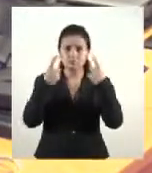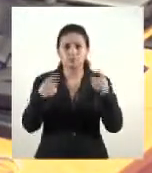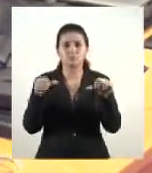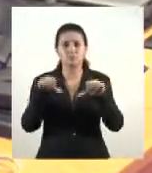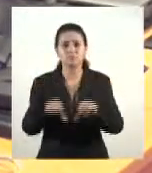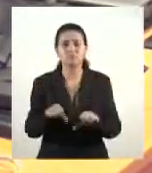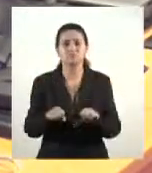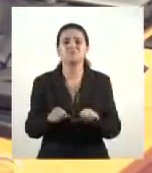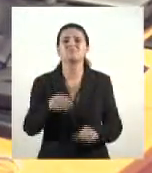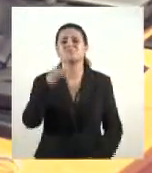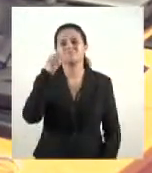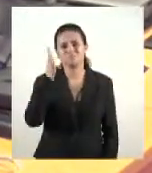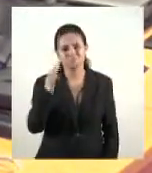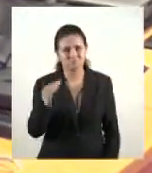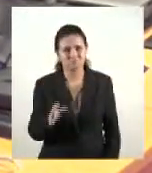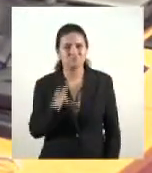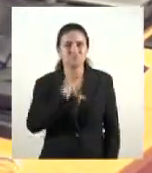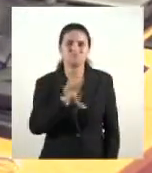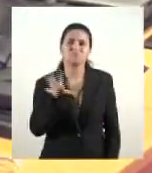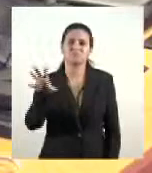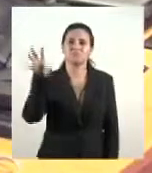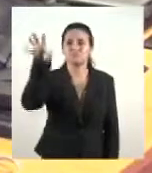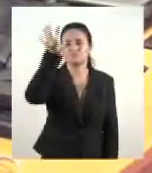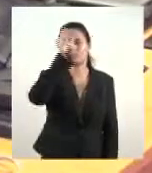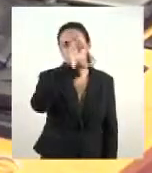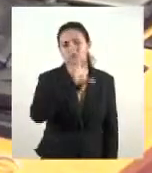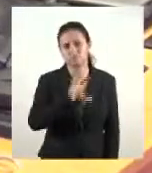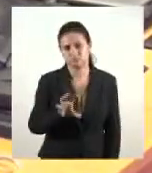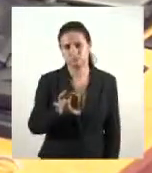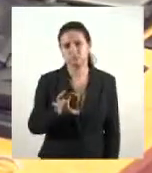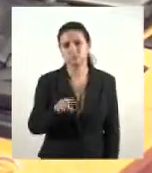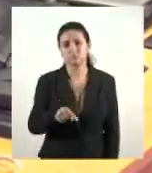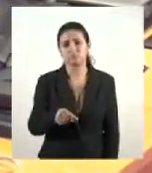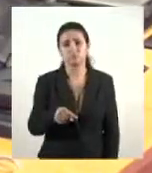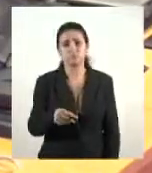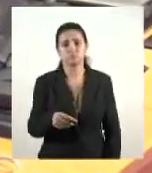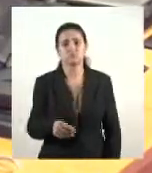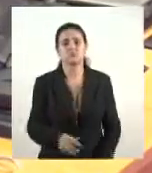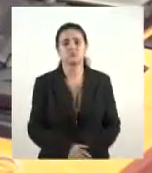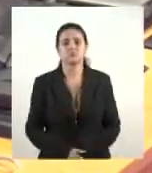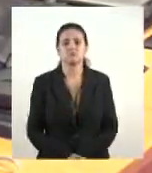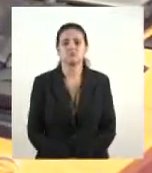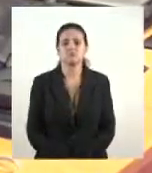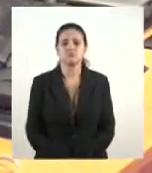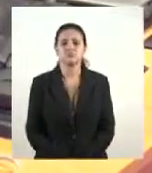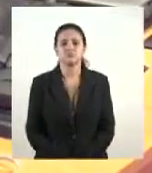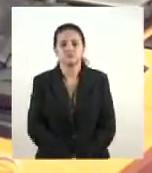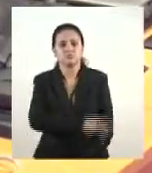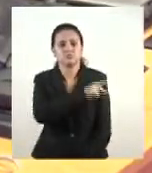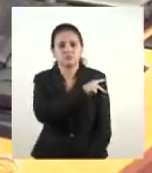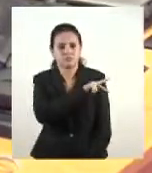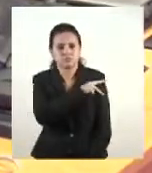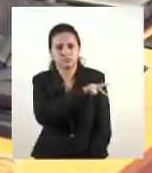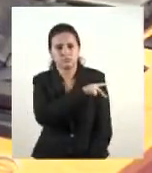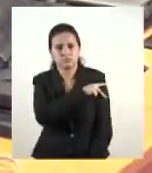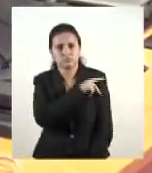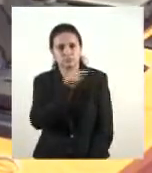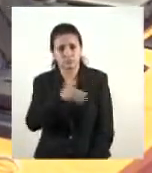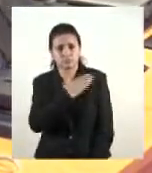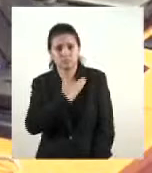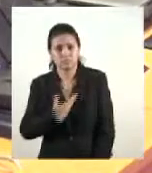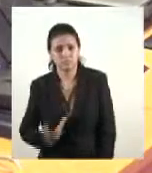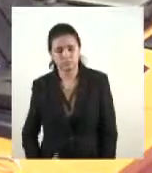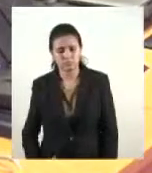conta no Brasil inteiro. A gente pode citar aqui um estado próximo, que é o Piauí, onde o próprio governador ele